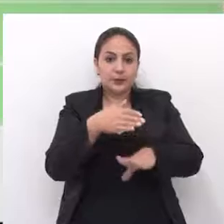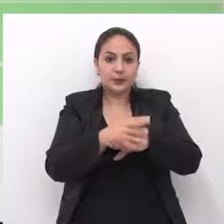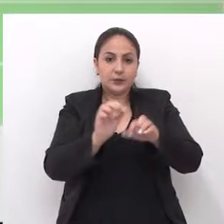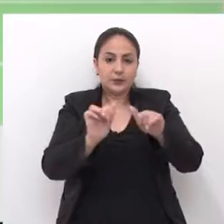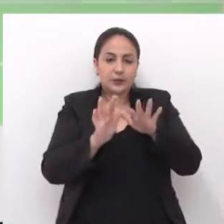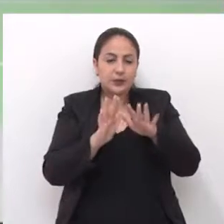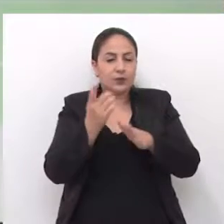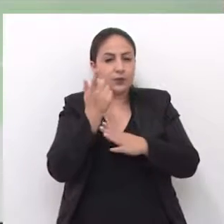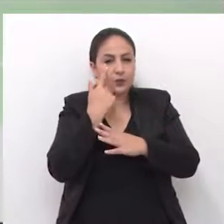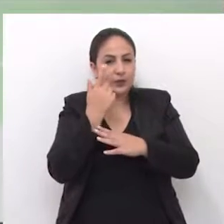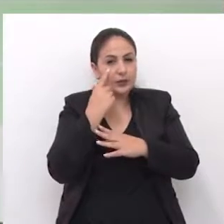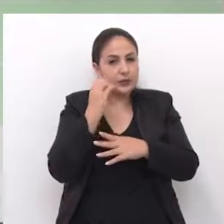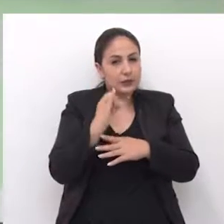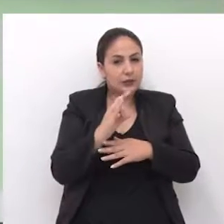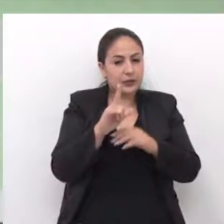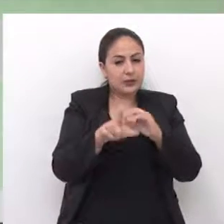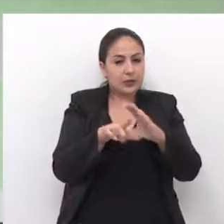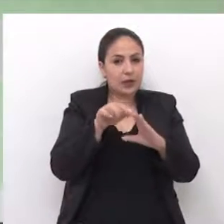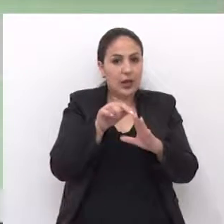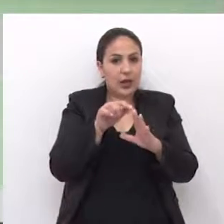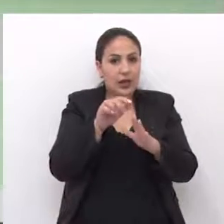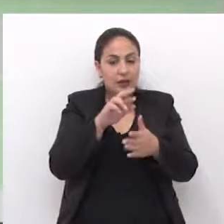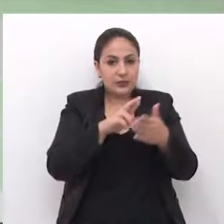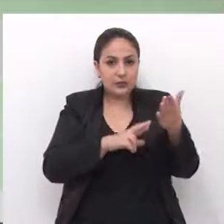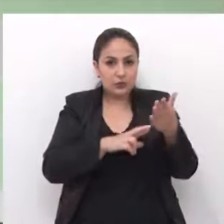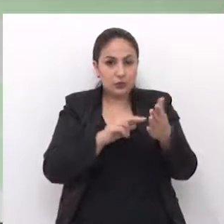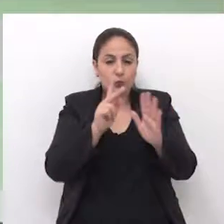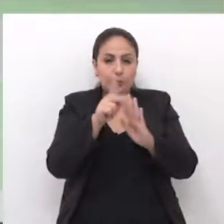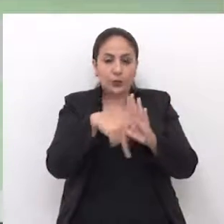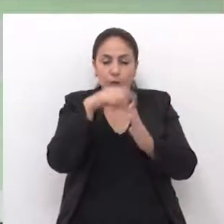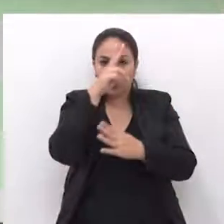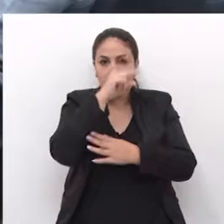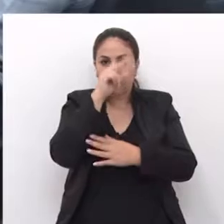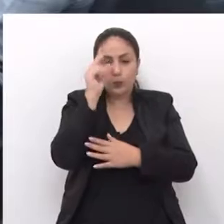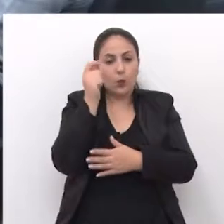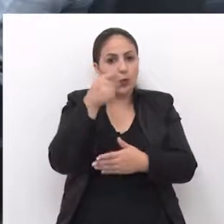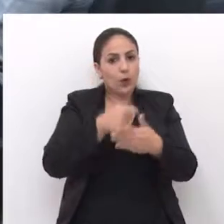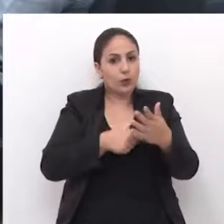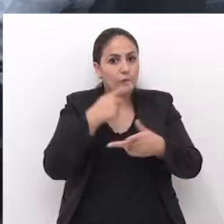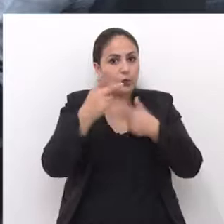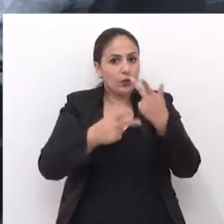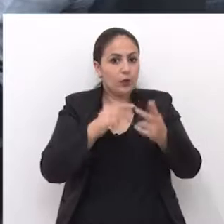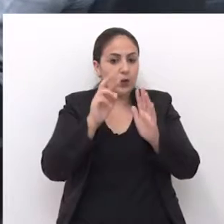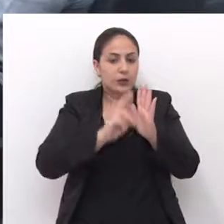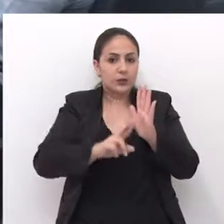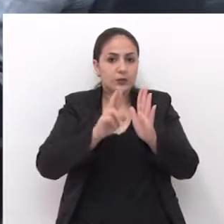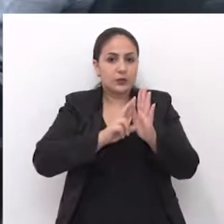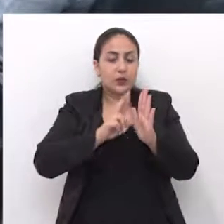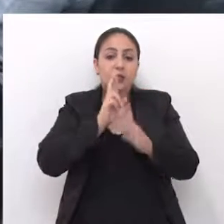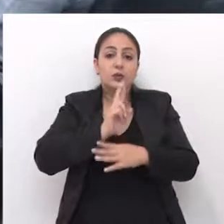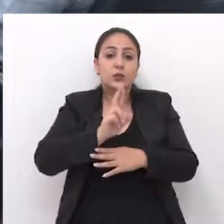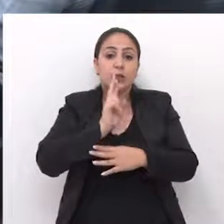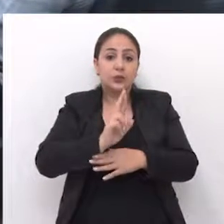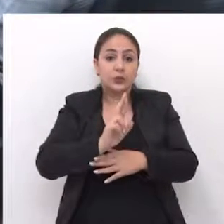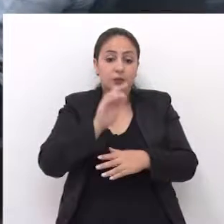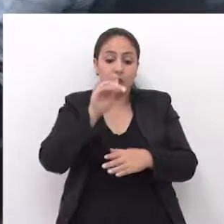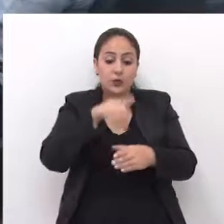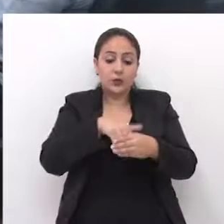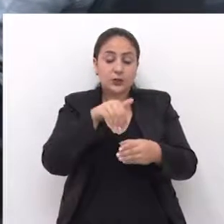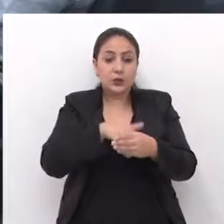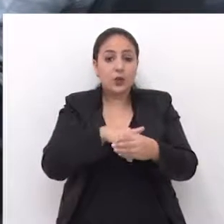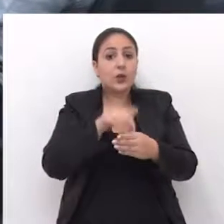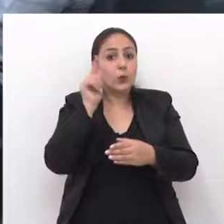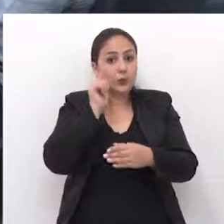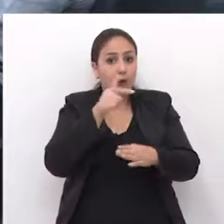em sessão plenária decidir sobre a redação do Plano Municipal. O autor comentou o resultado da votação que,